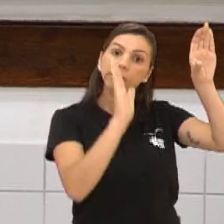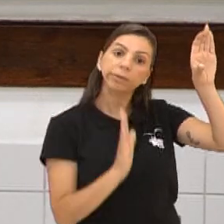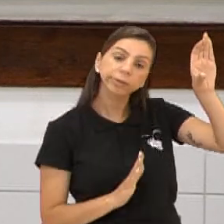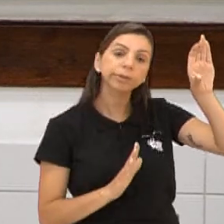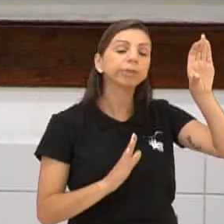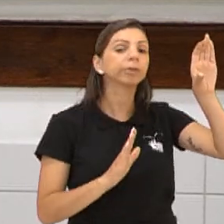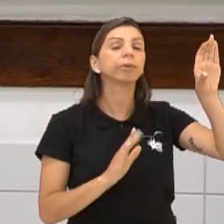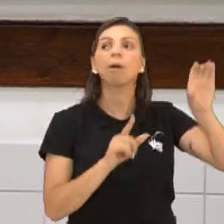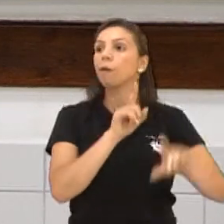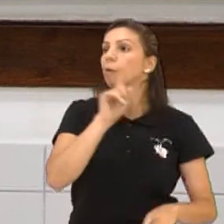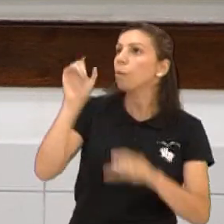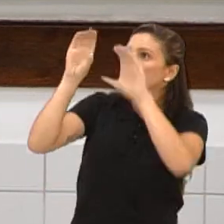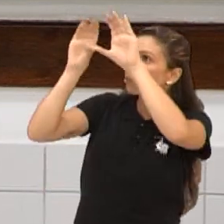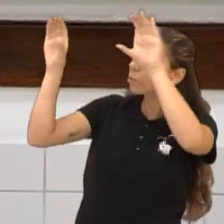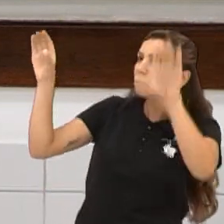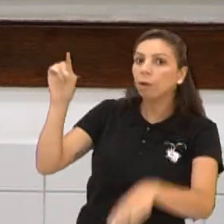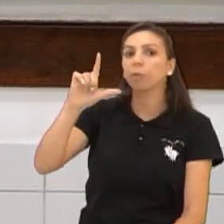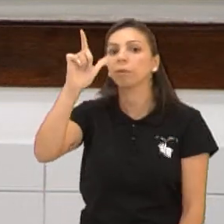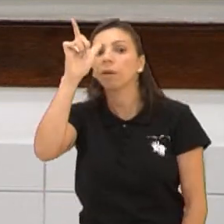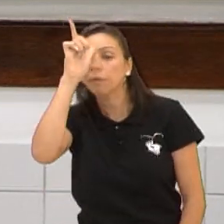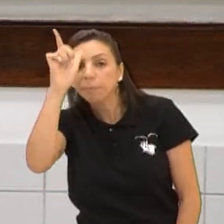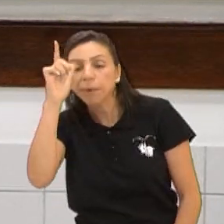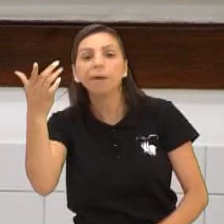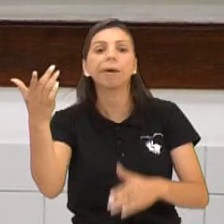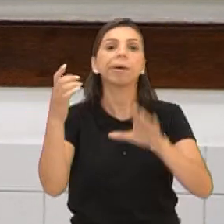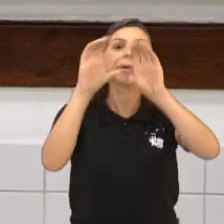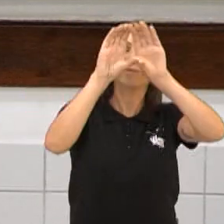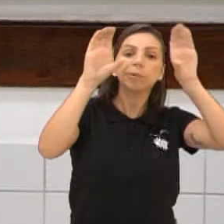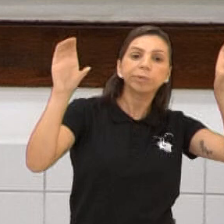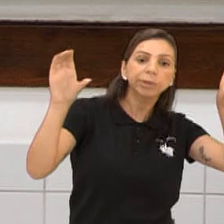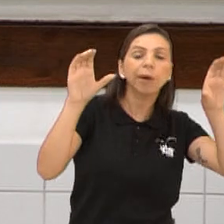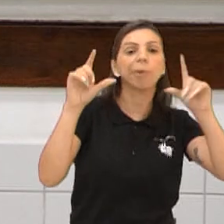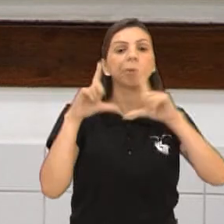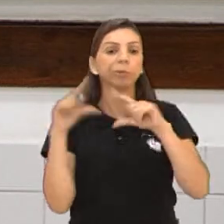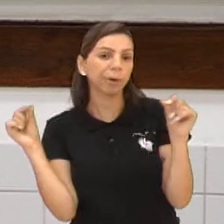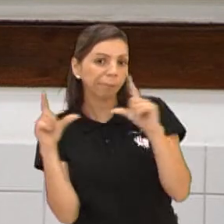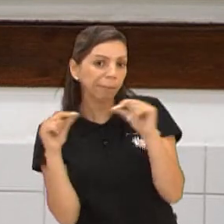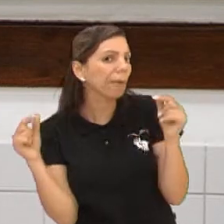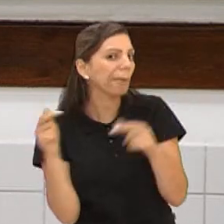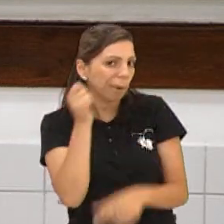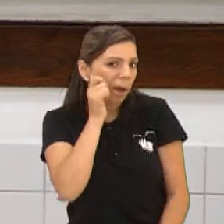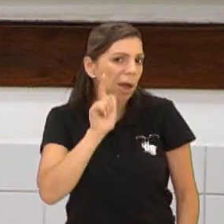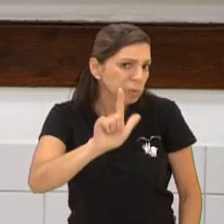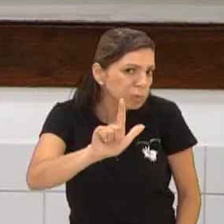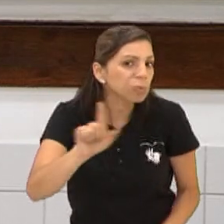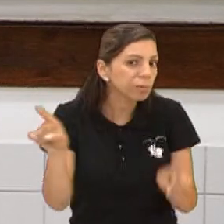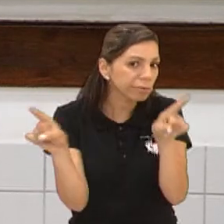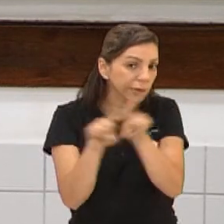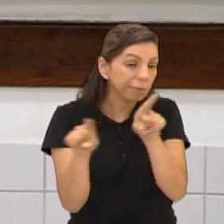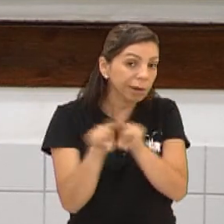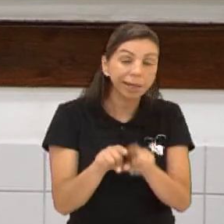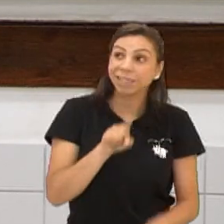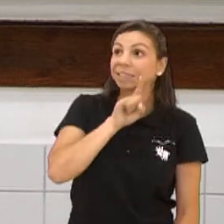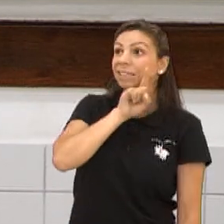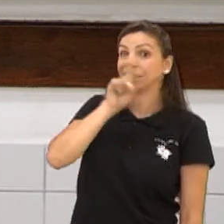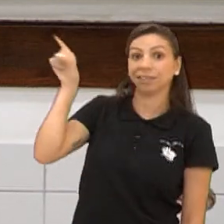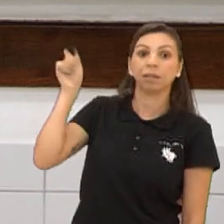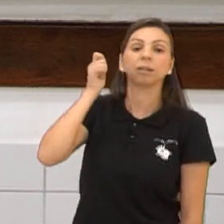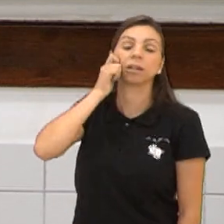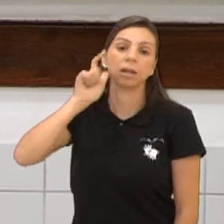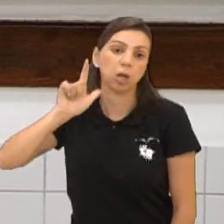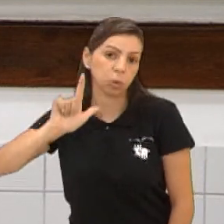o céu na Alemanha você é um Japão você é uma Nova Zelândia tão também é azul se la u azul